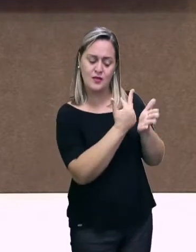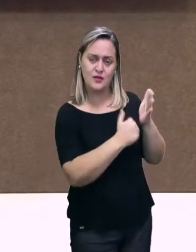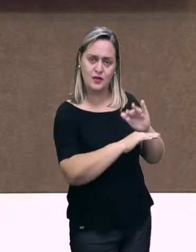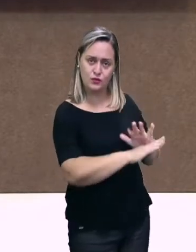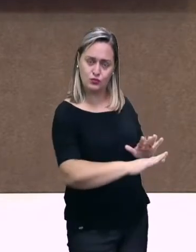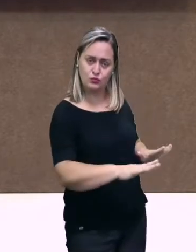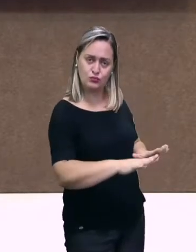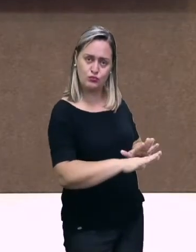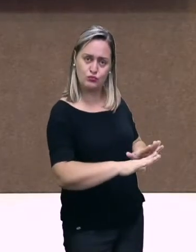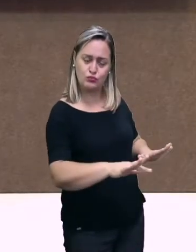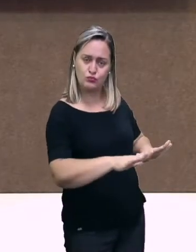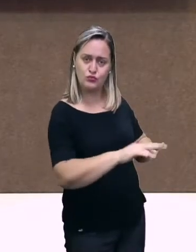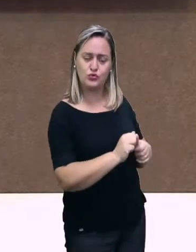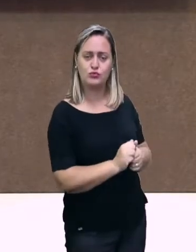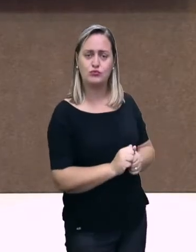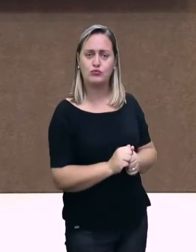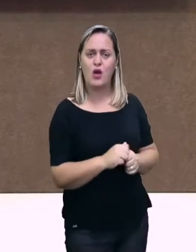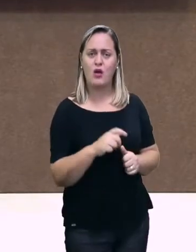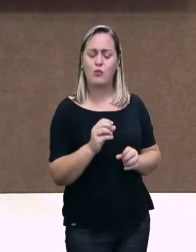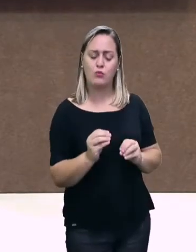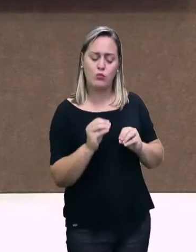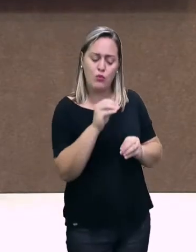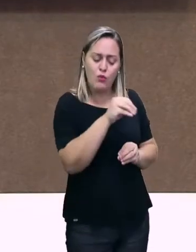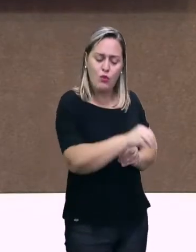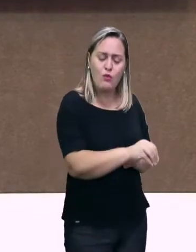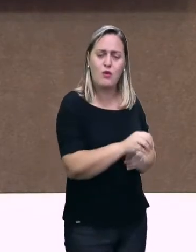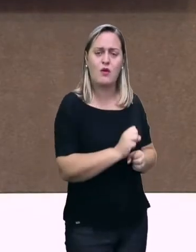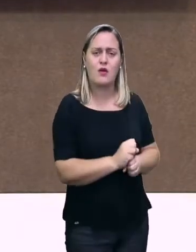quantidade de bolinhas de gude, cada um